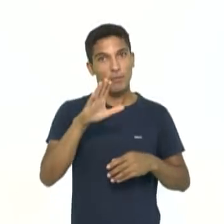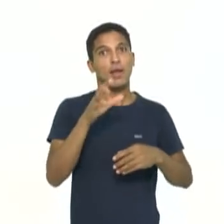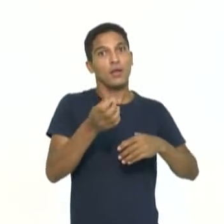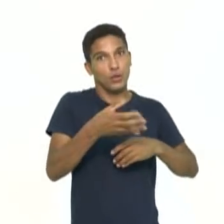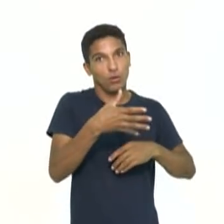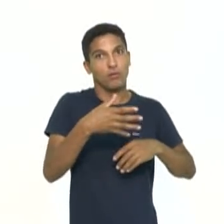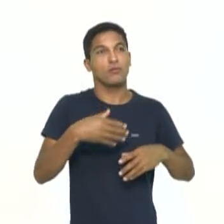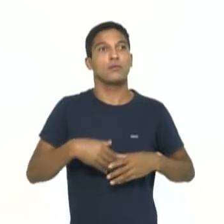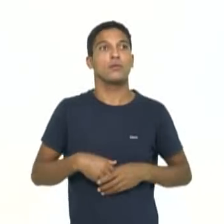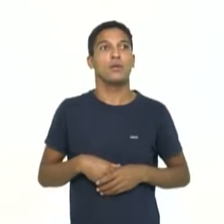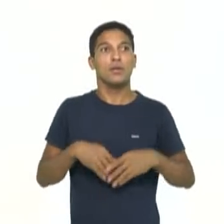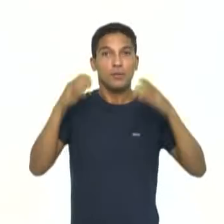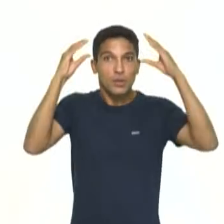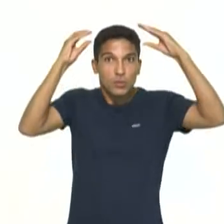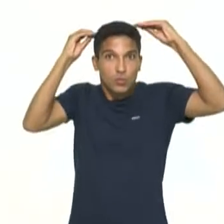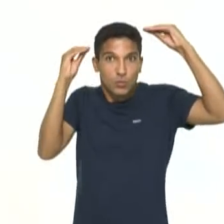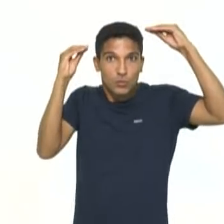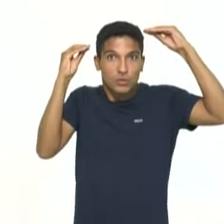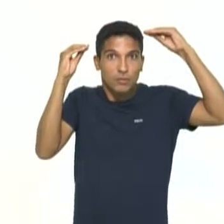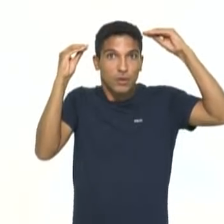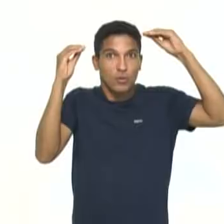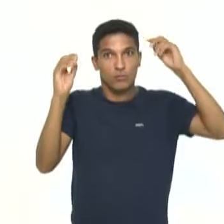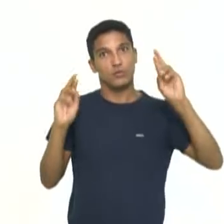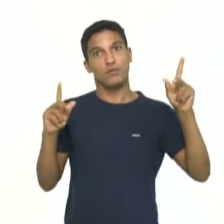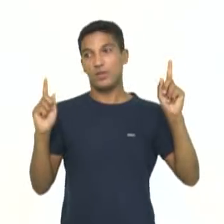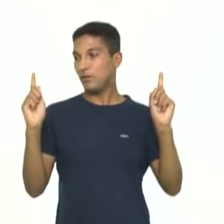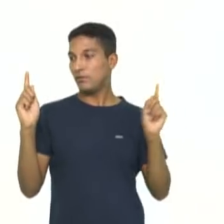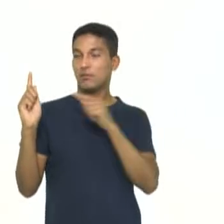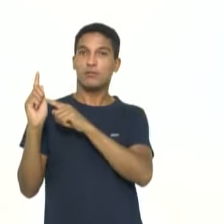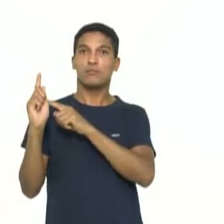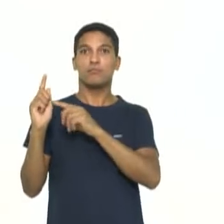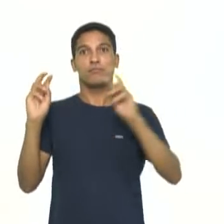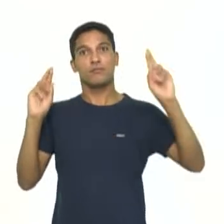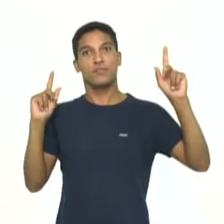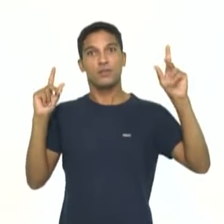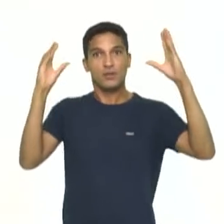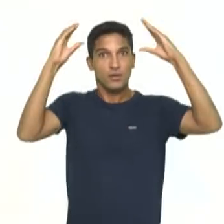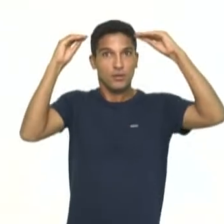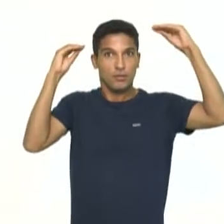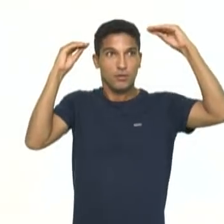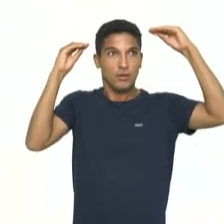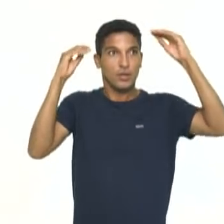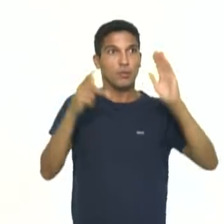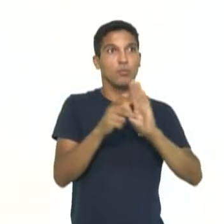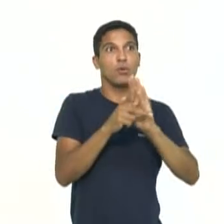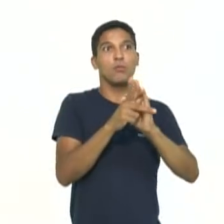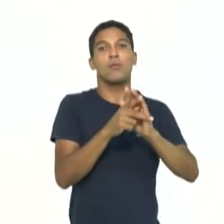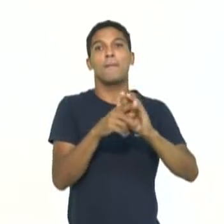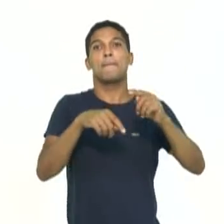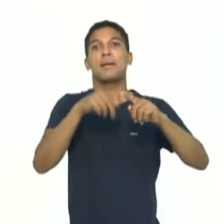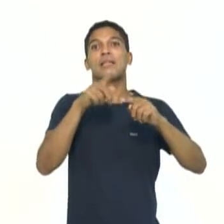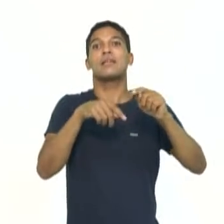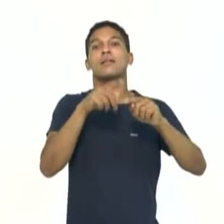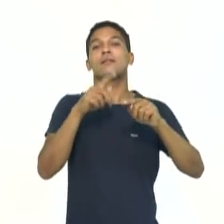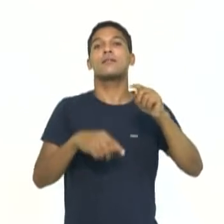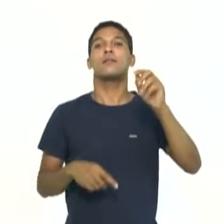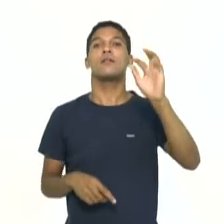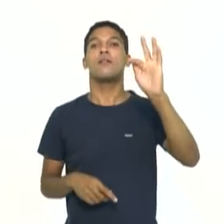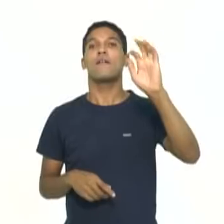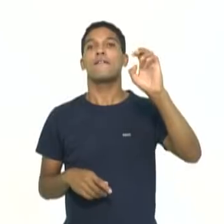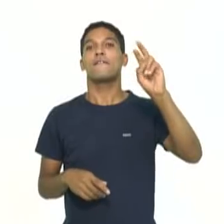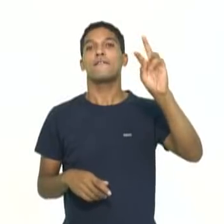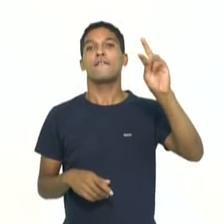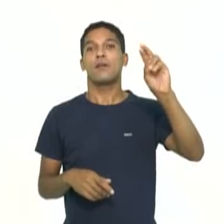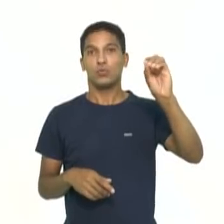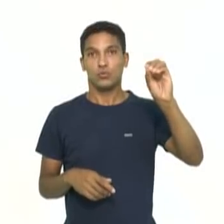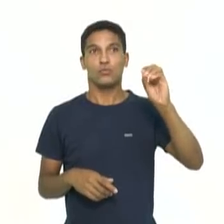também. O chapéu, diferente do chapéu do Luiz, feito de feltro, né, de outros materiais, porque com o